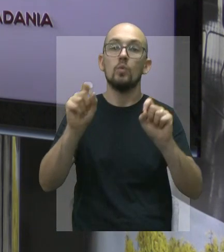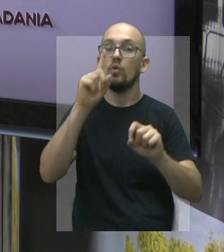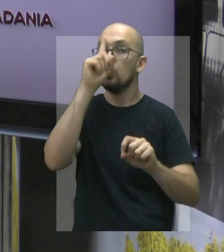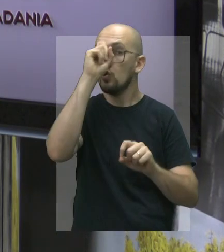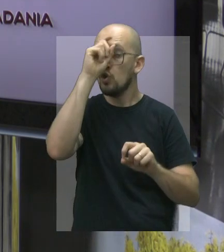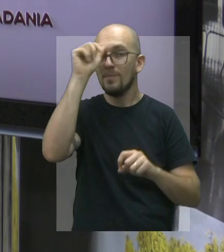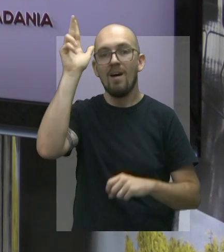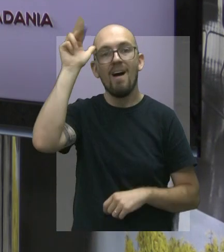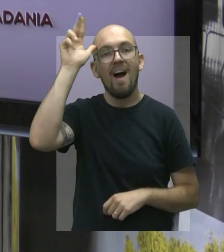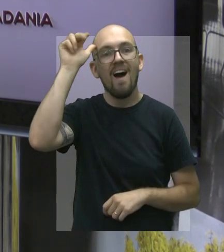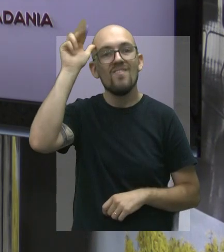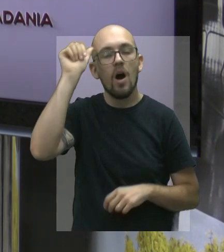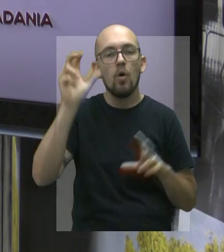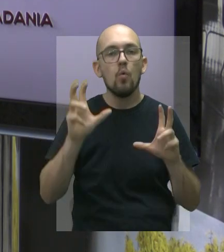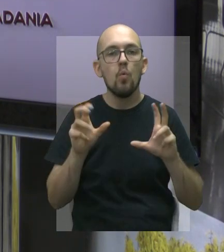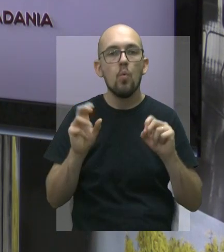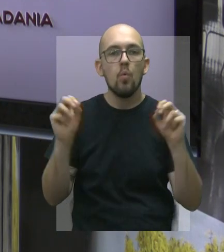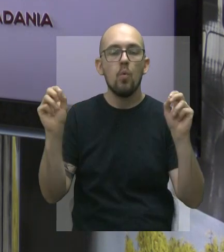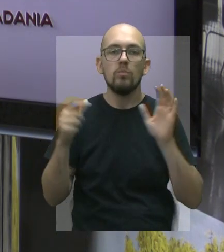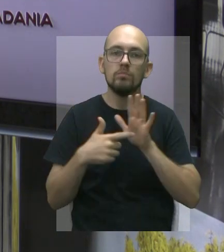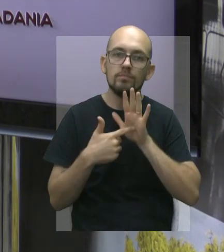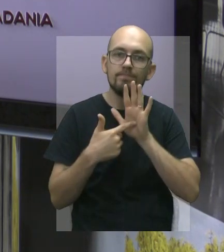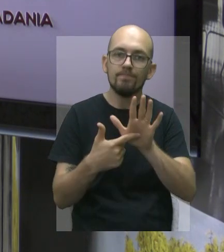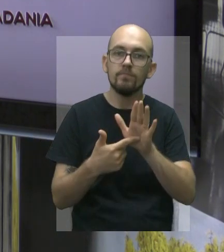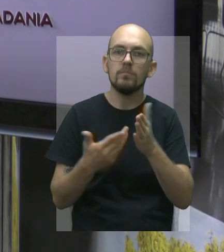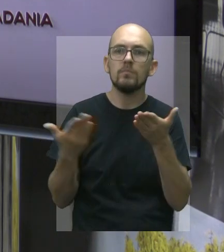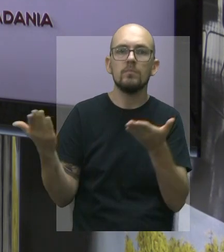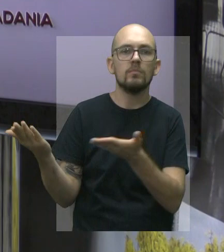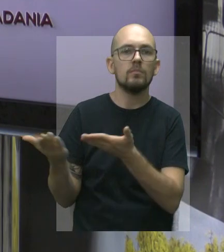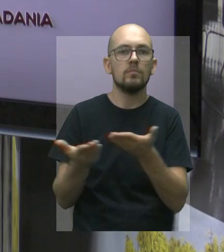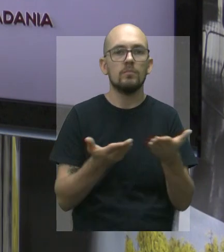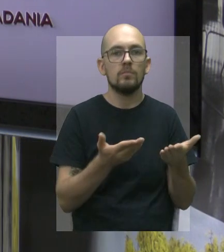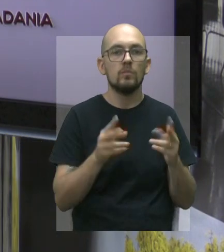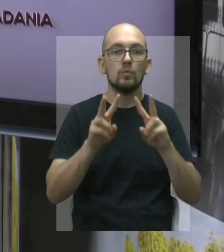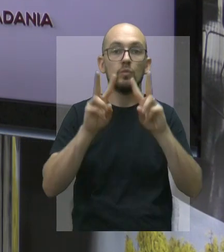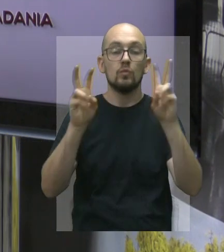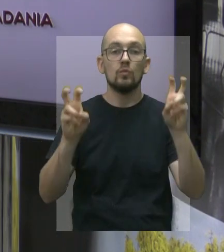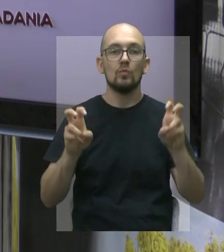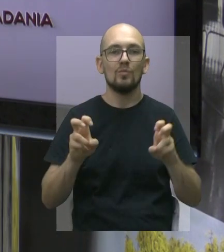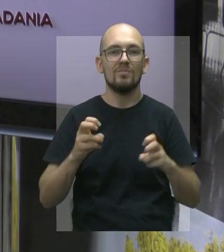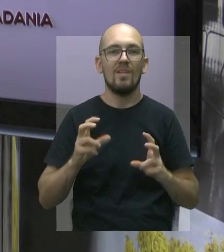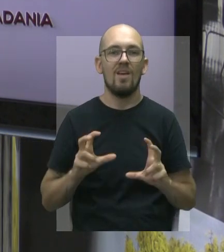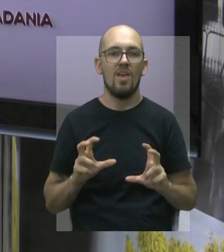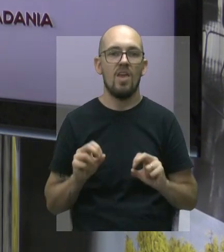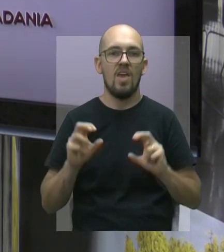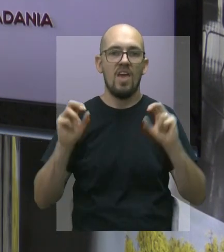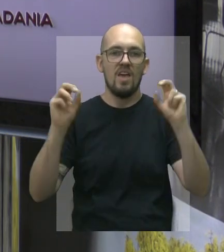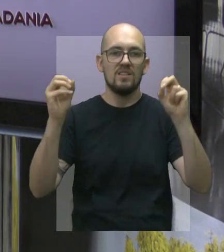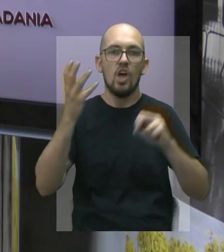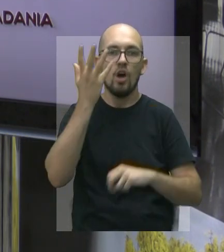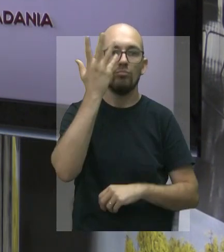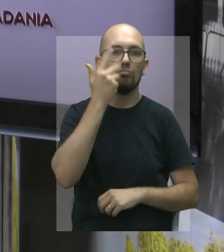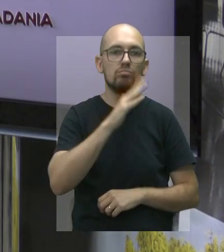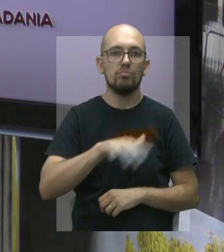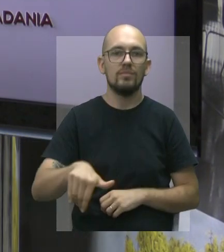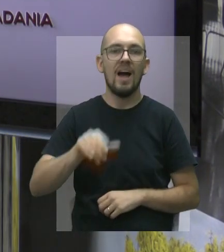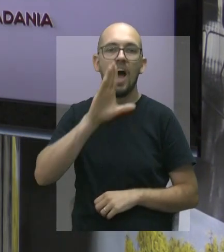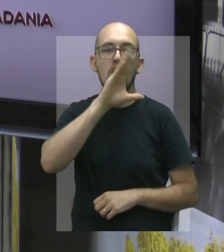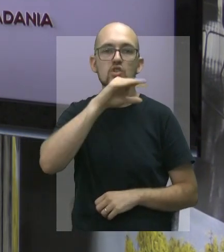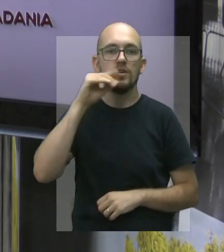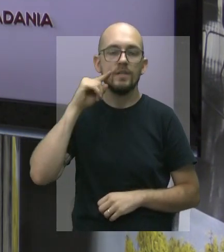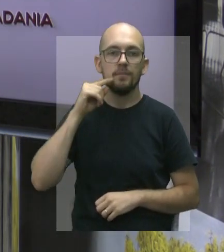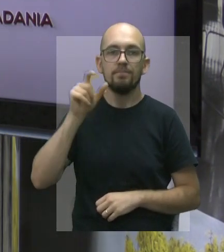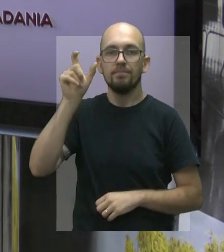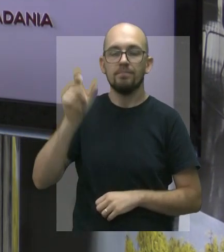Hospital Amaral Carvalho. A gente vai falar agora sobre linfomas em crianças e adolescentes, com a dica